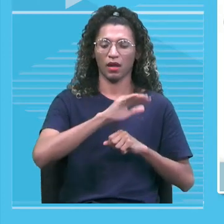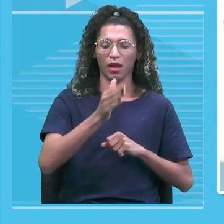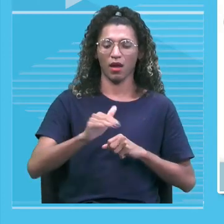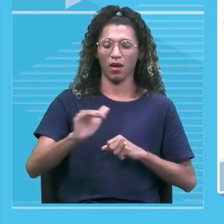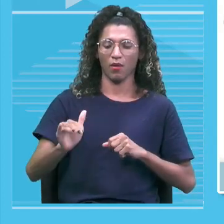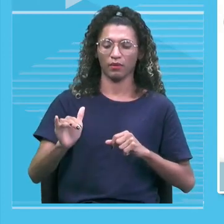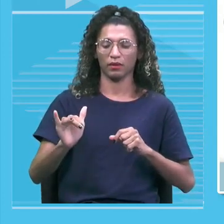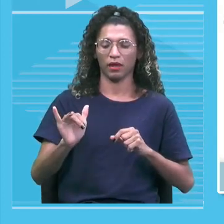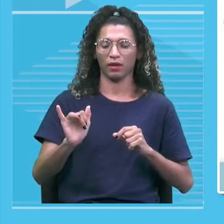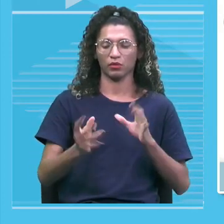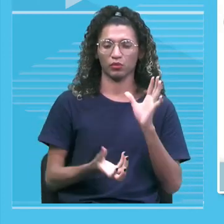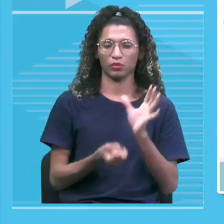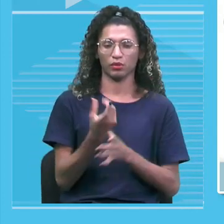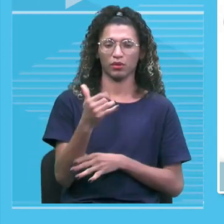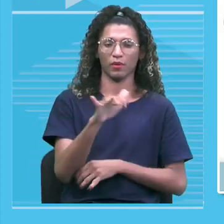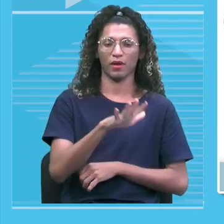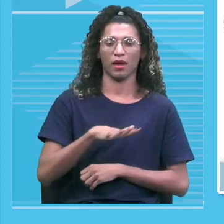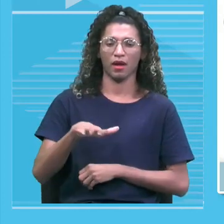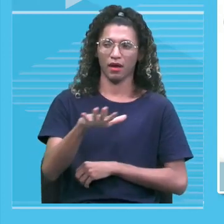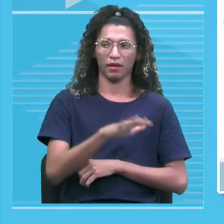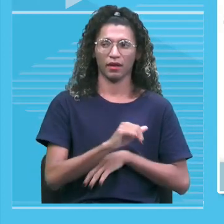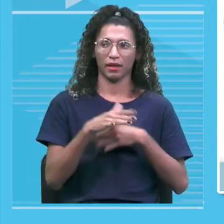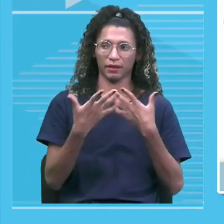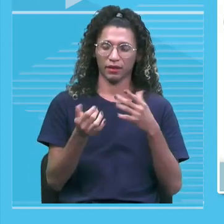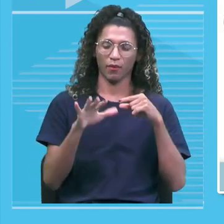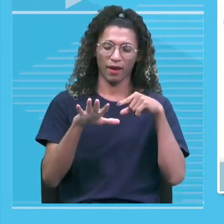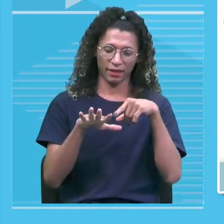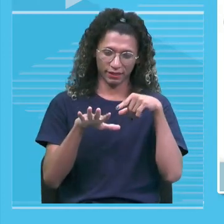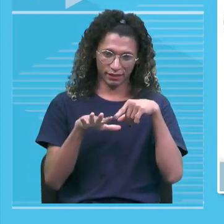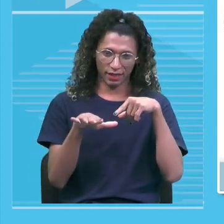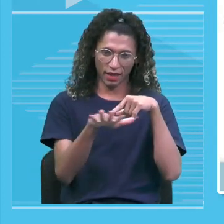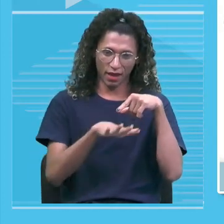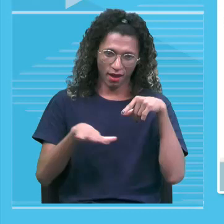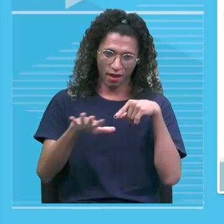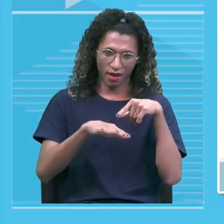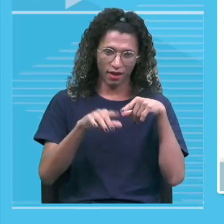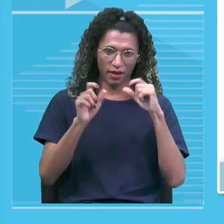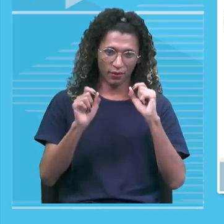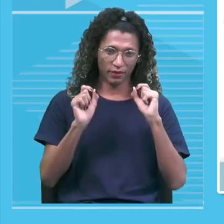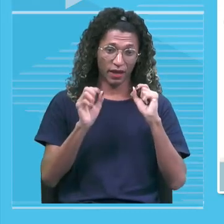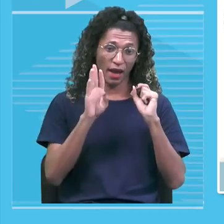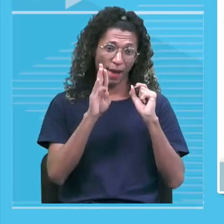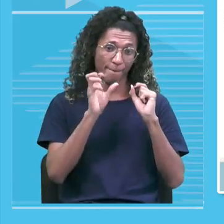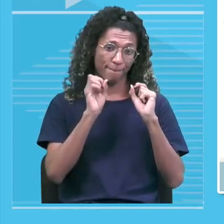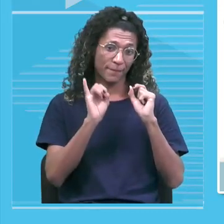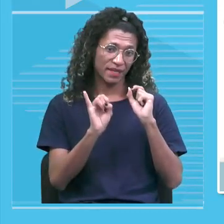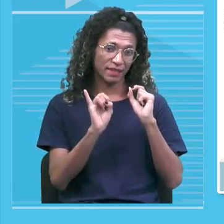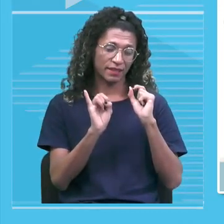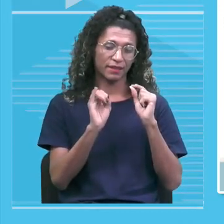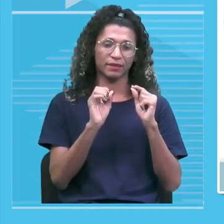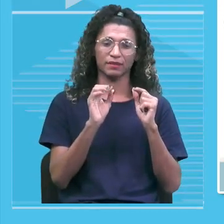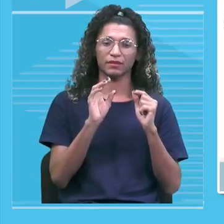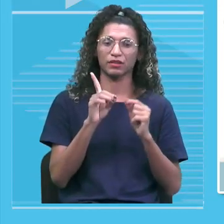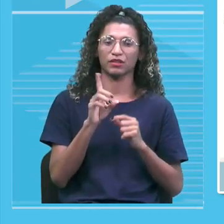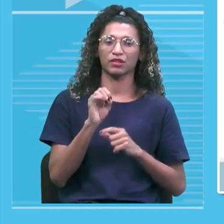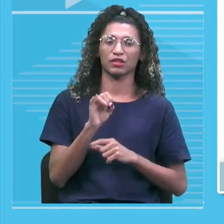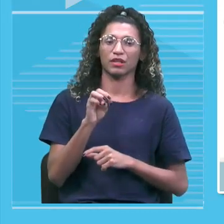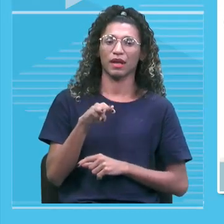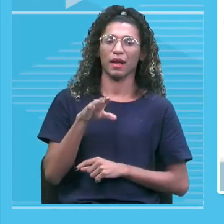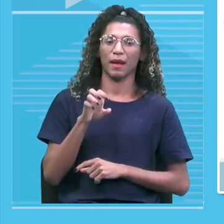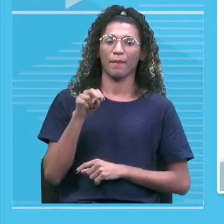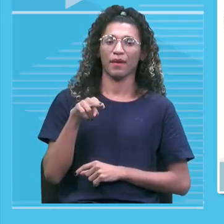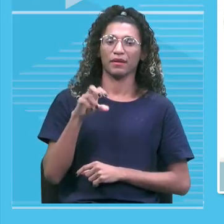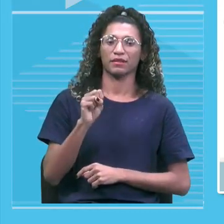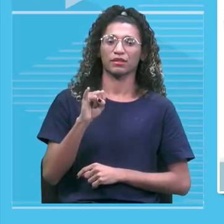formando uma área uma área é uma superfície bidimensional né é uma região